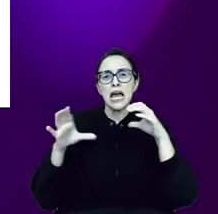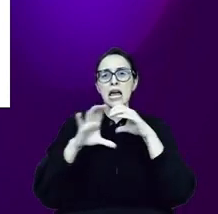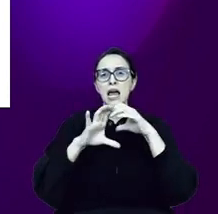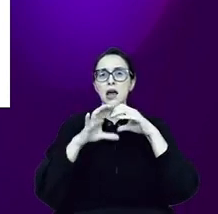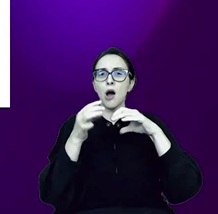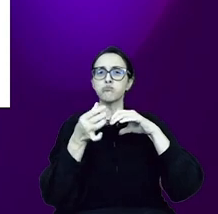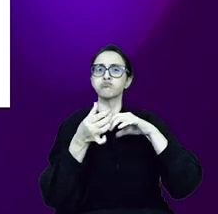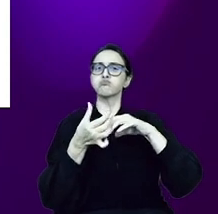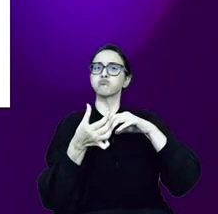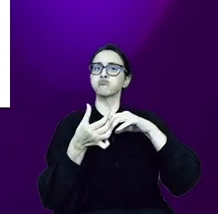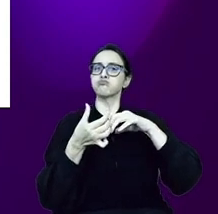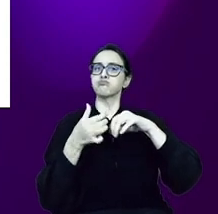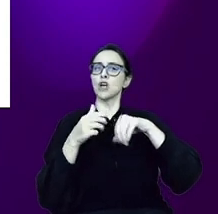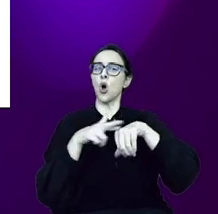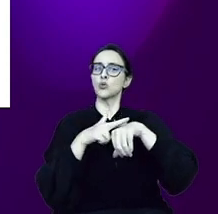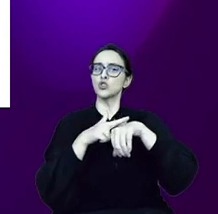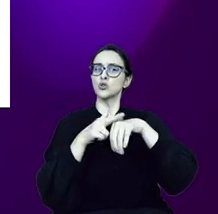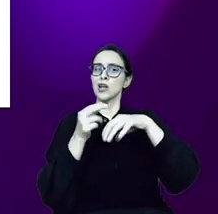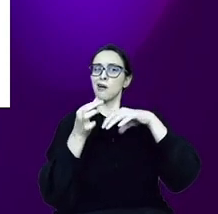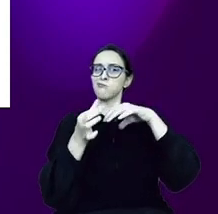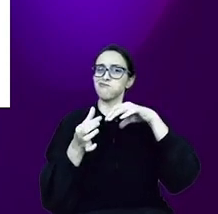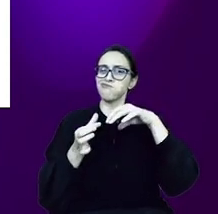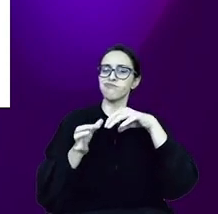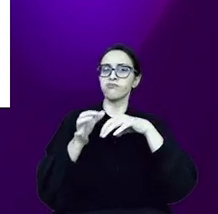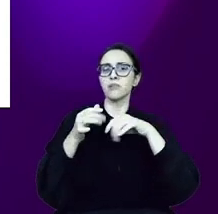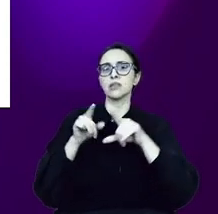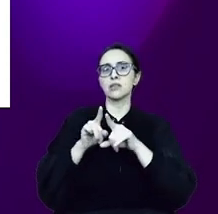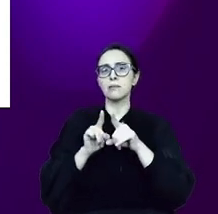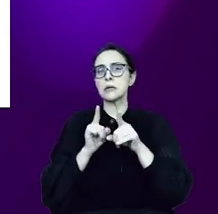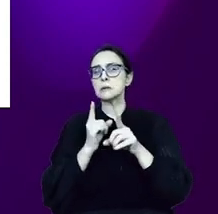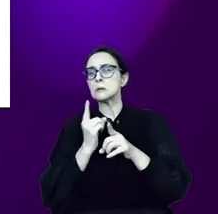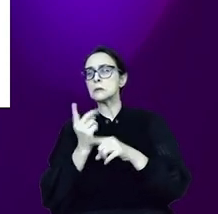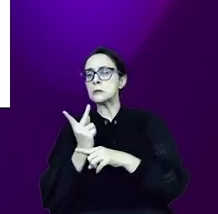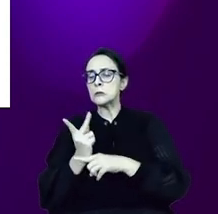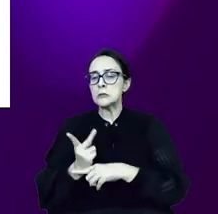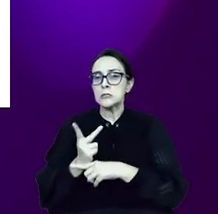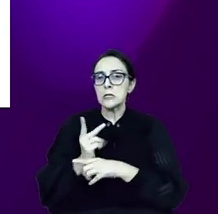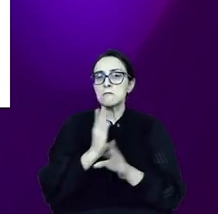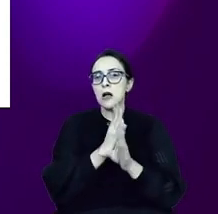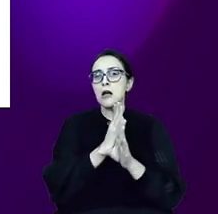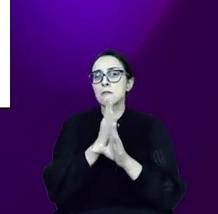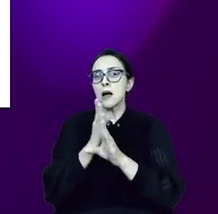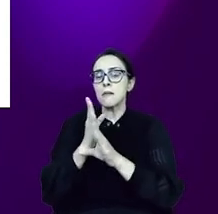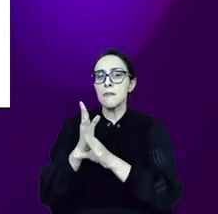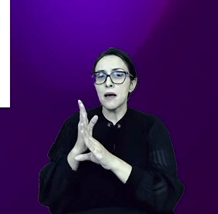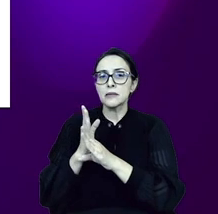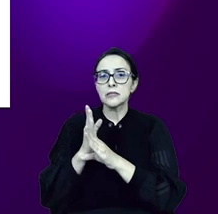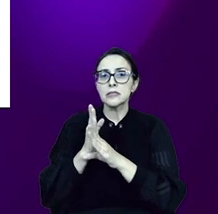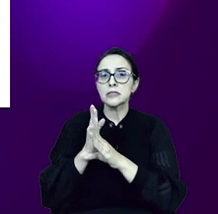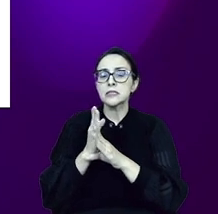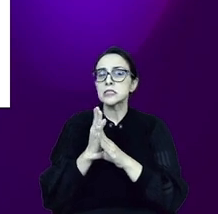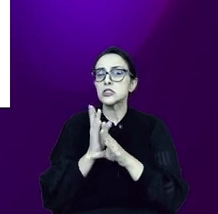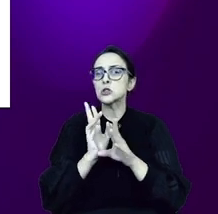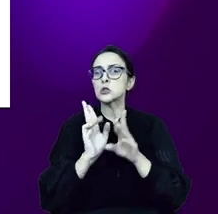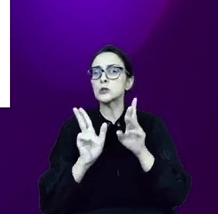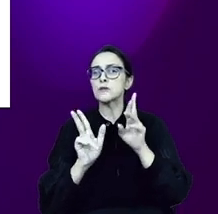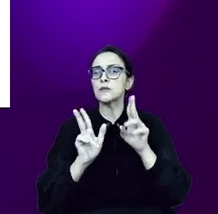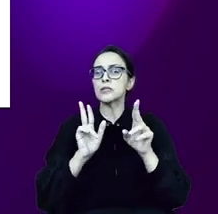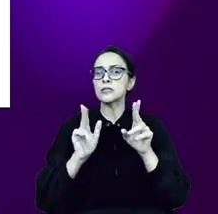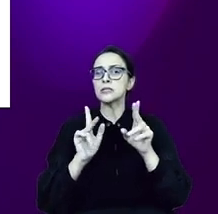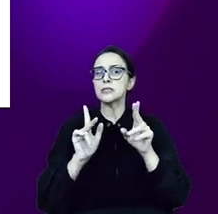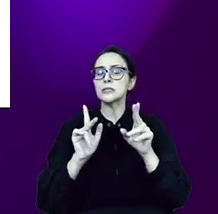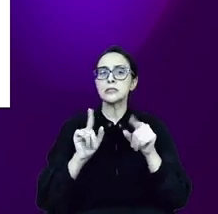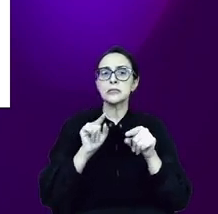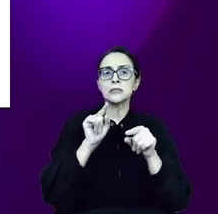subdurais agudos, né, para tentar correlacionar esse desfecho. Nós identificamos que a diferença, ou melhor,